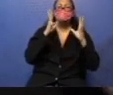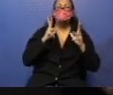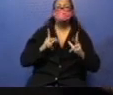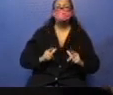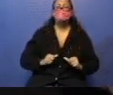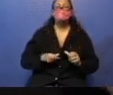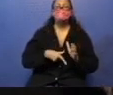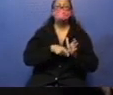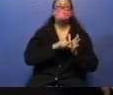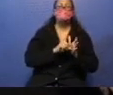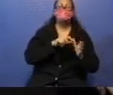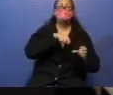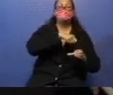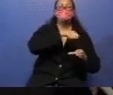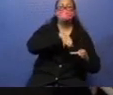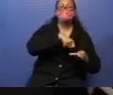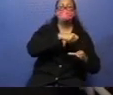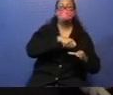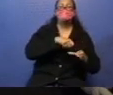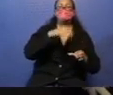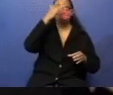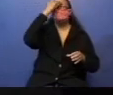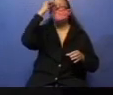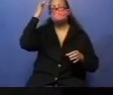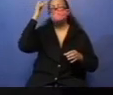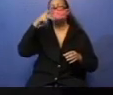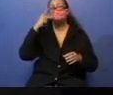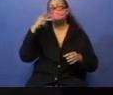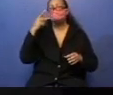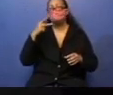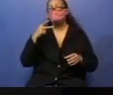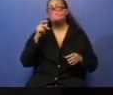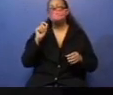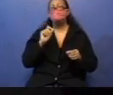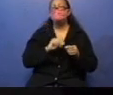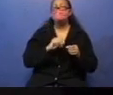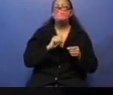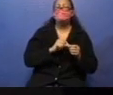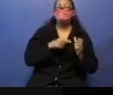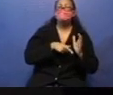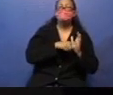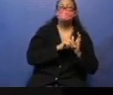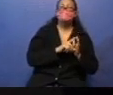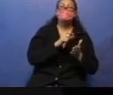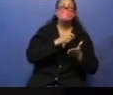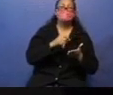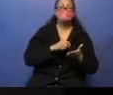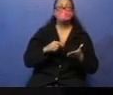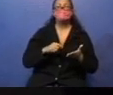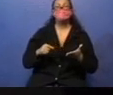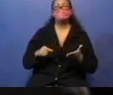vai te falar o que ela faz, qual cuidados ela tem. Já escreve no caderno,